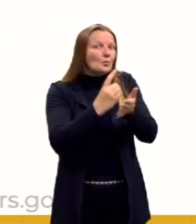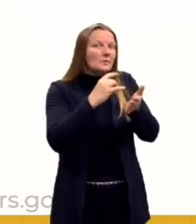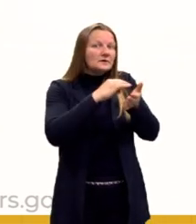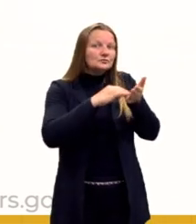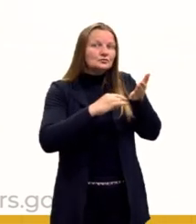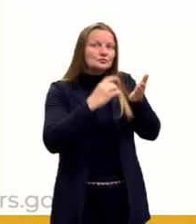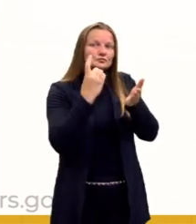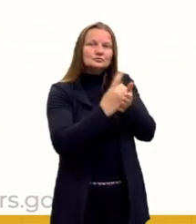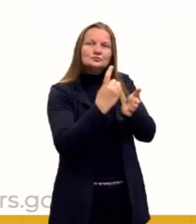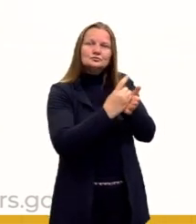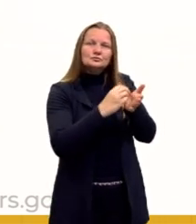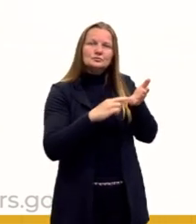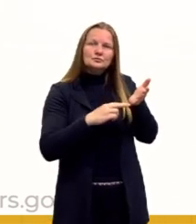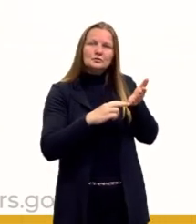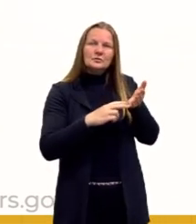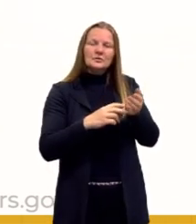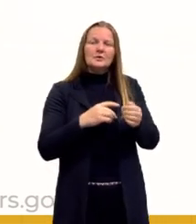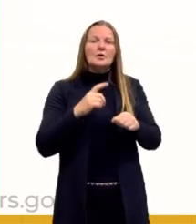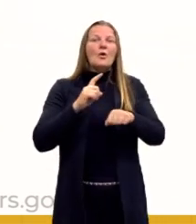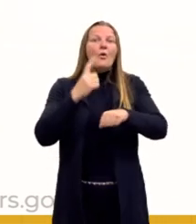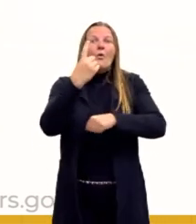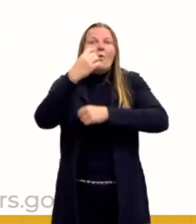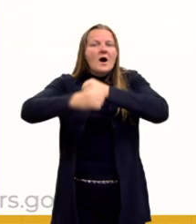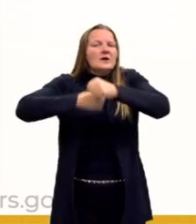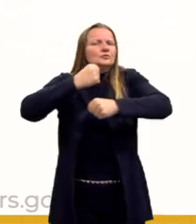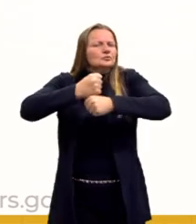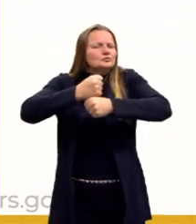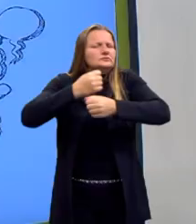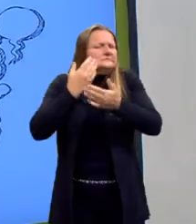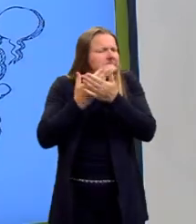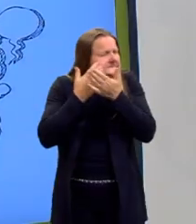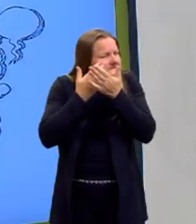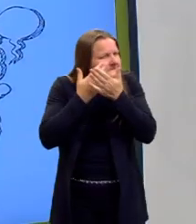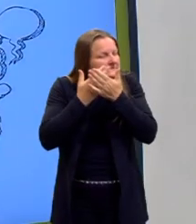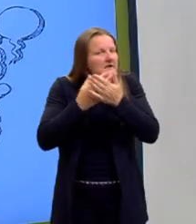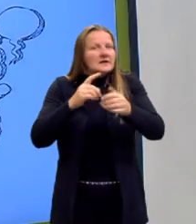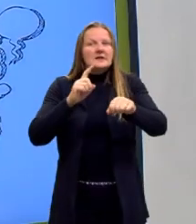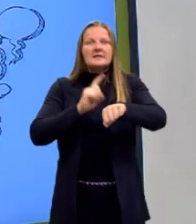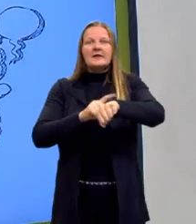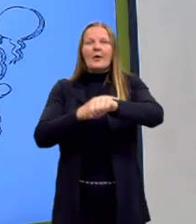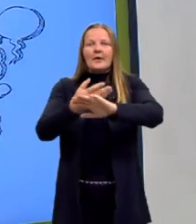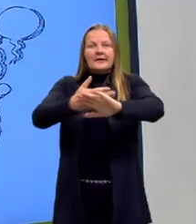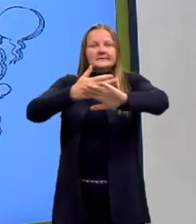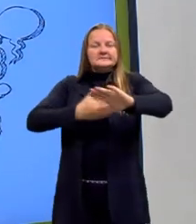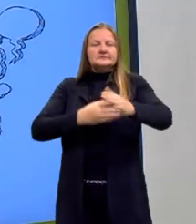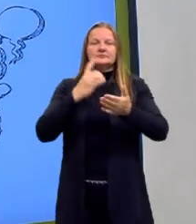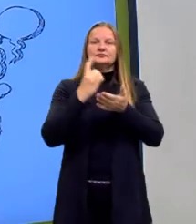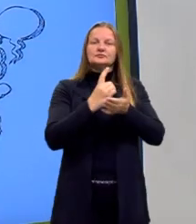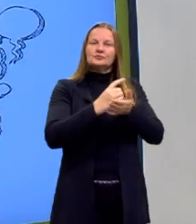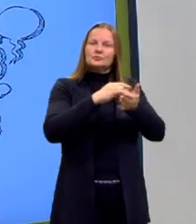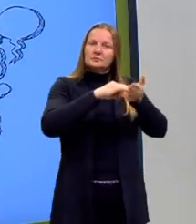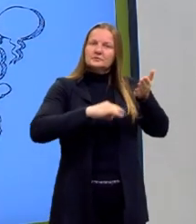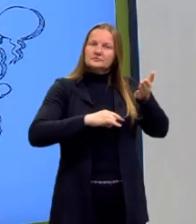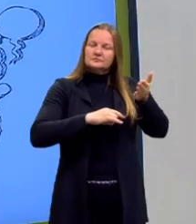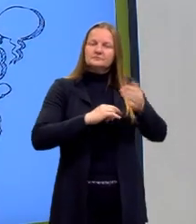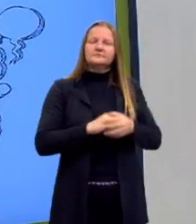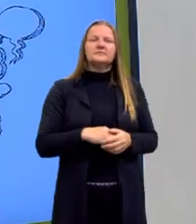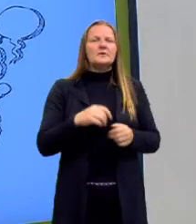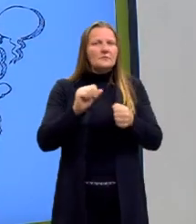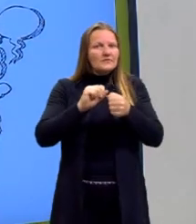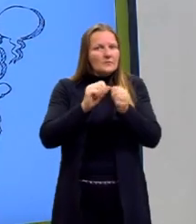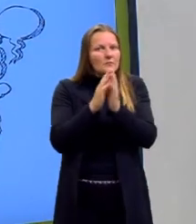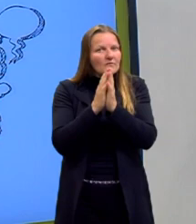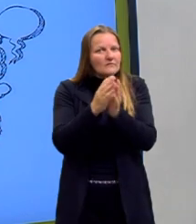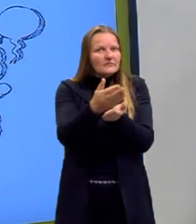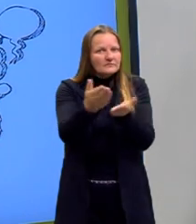por favor não vai estudar um ano todo aí e não conferir com antecedência Sua documentação Então faça isso